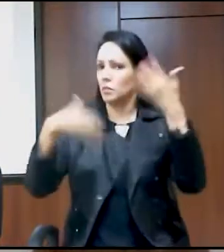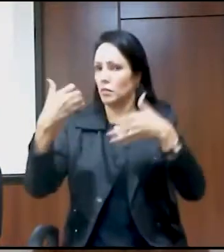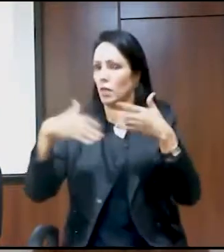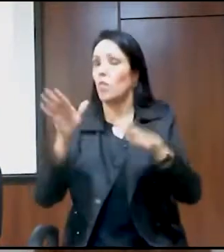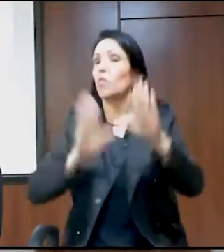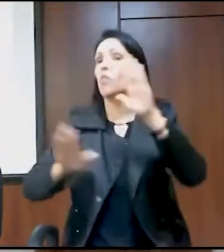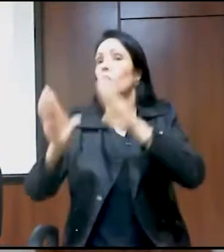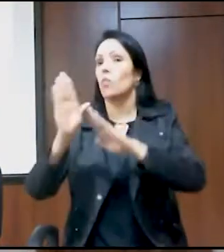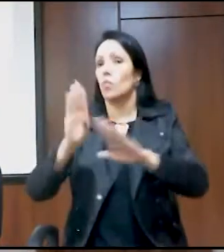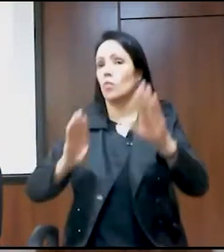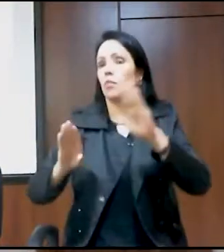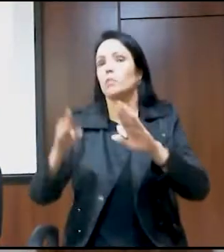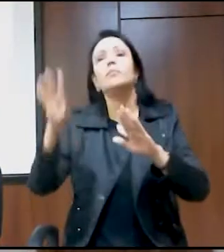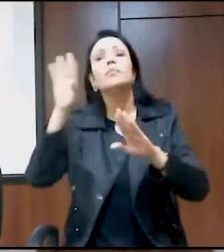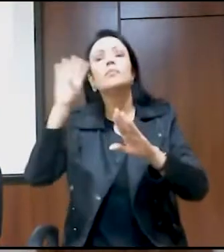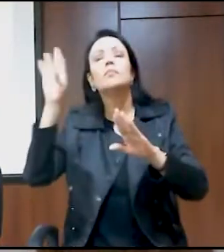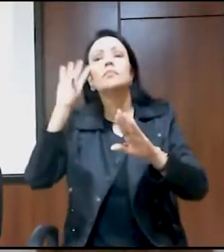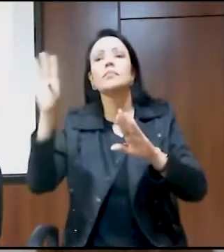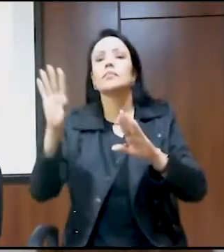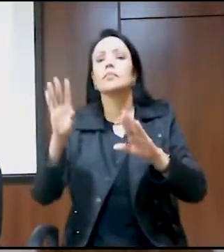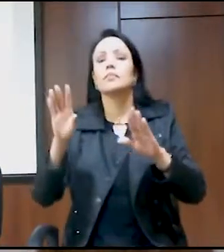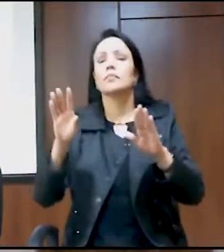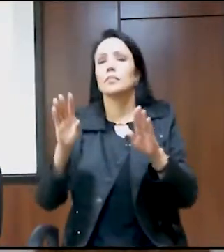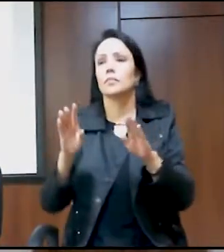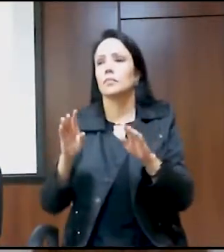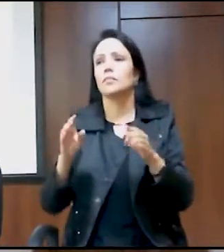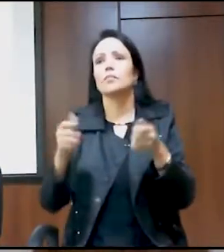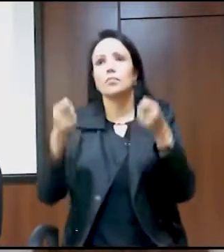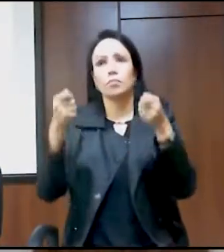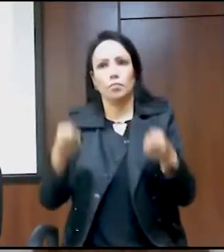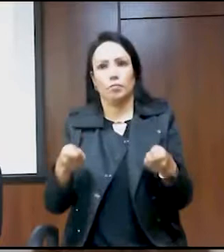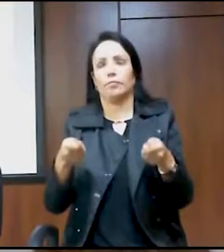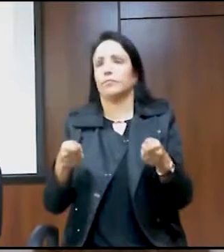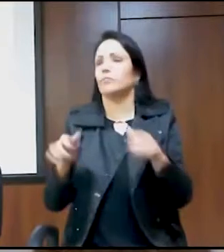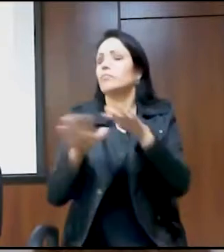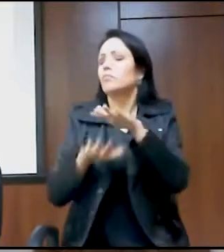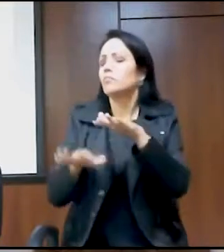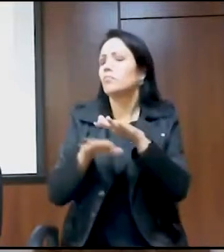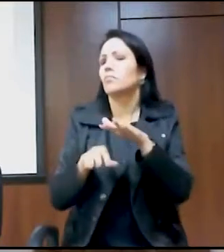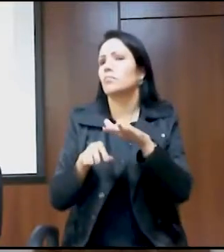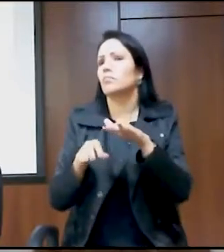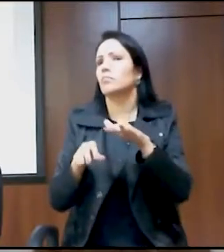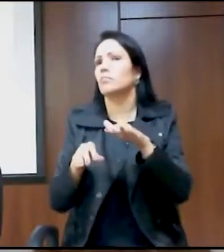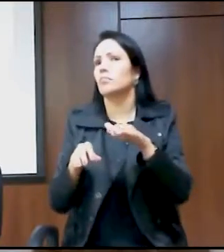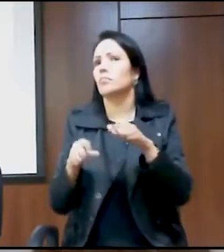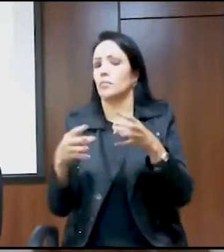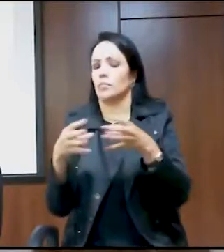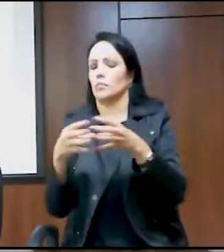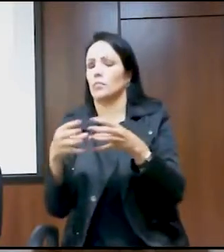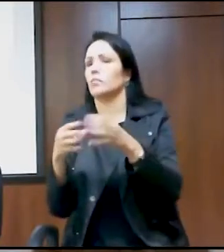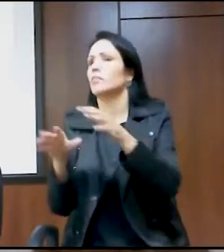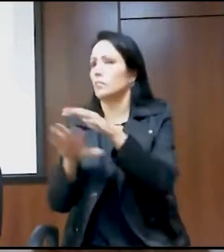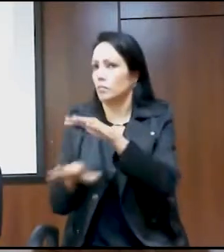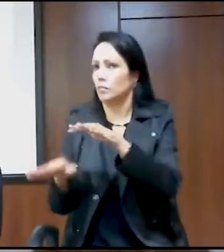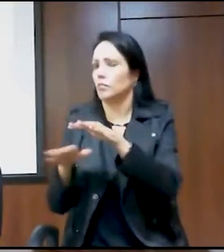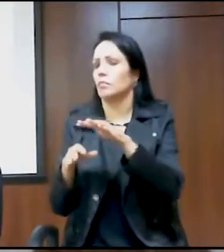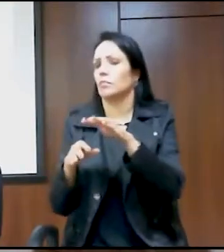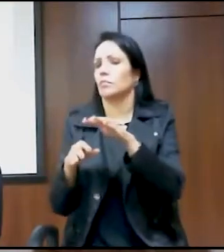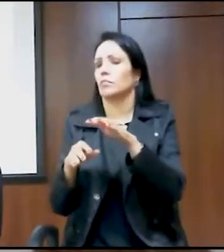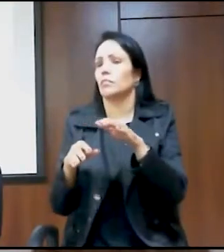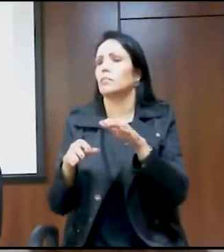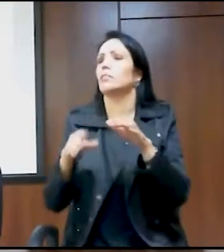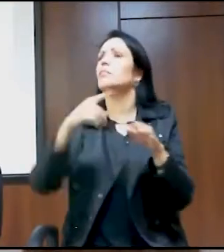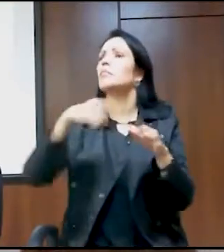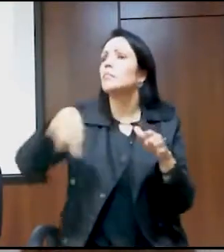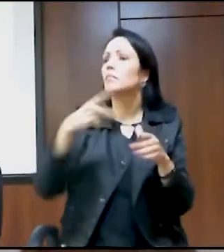cuidados quando a gente pensa e fala e afirma vulnerabilidade e grupos vulneráveis, né? A gente se